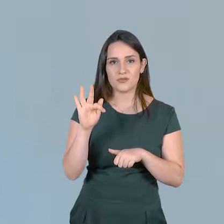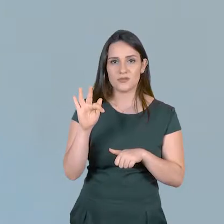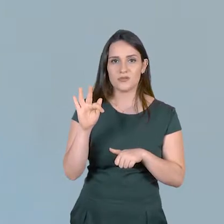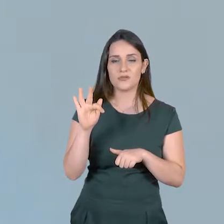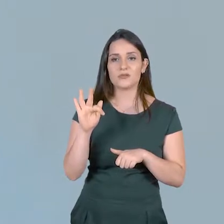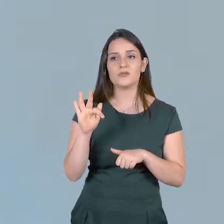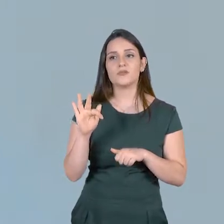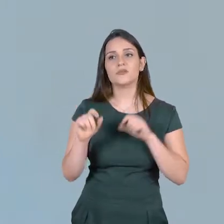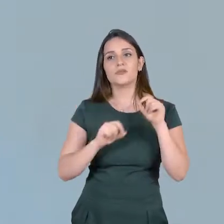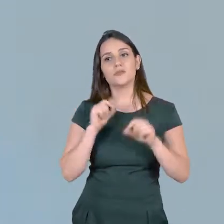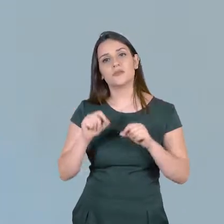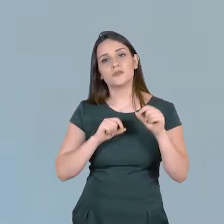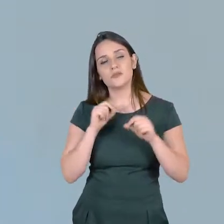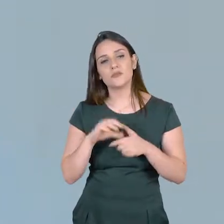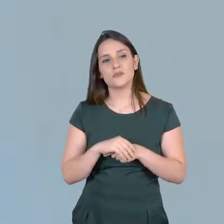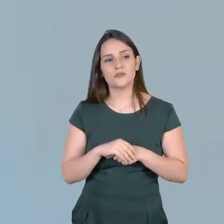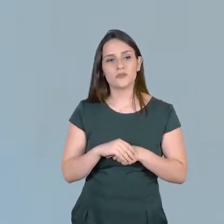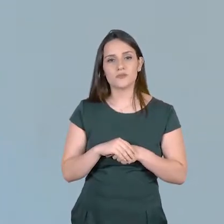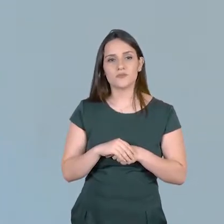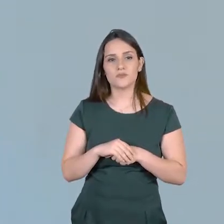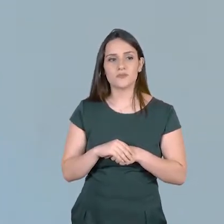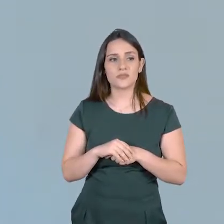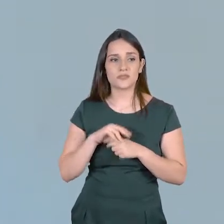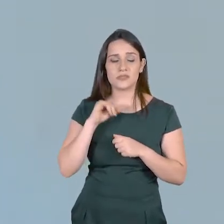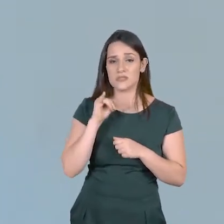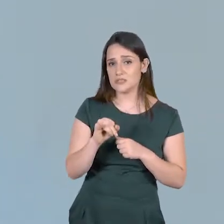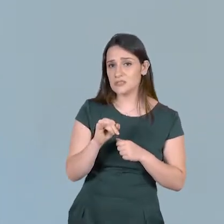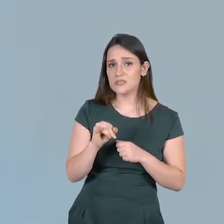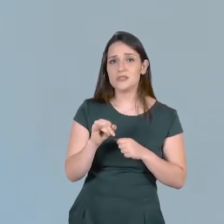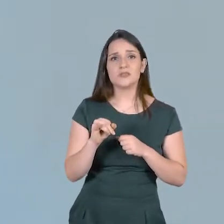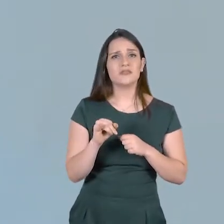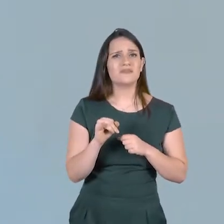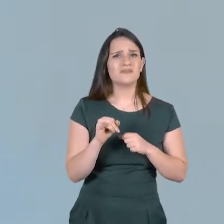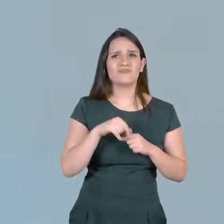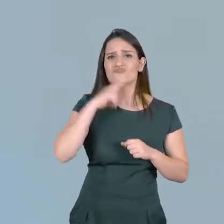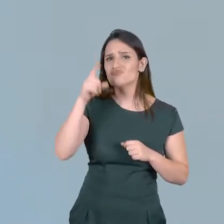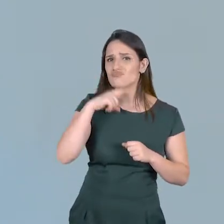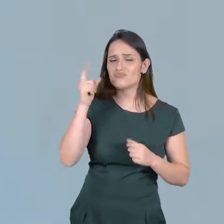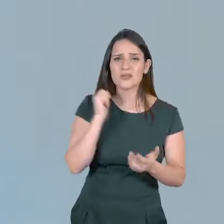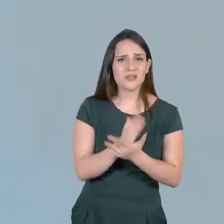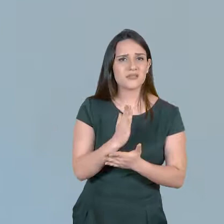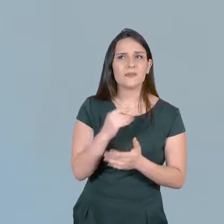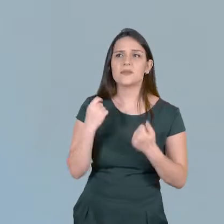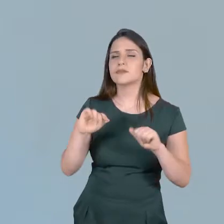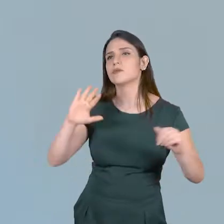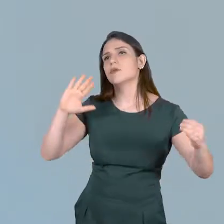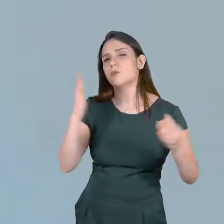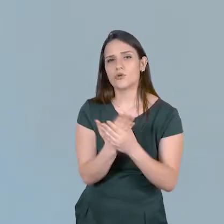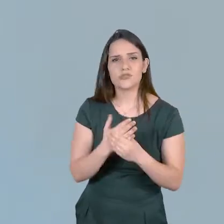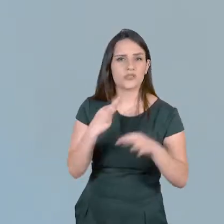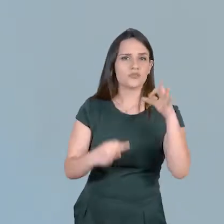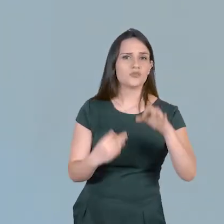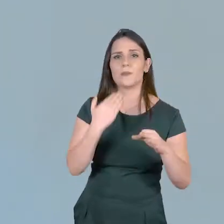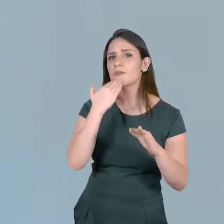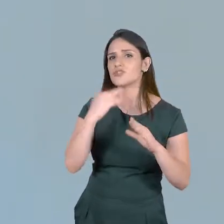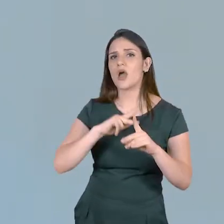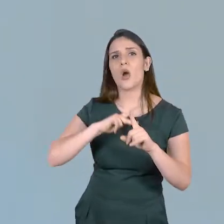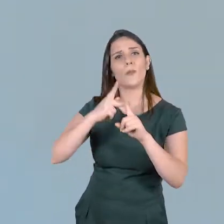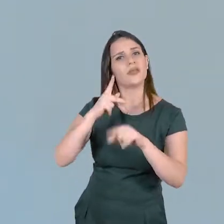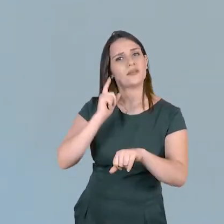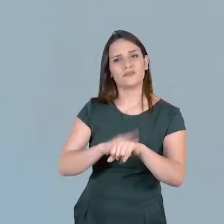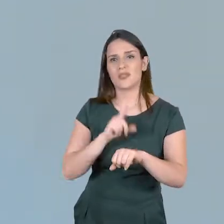prestação continuada indeferidos vão à justiça, conseguem recorrer e aí conseguem, demonstrando